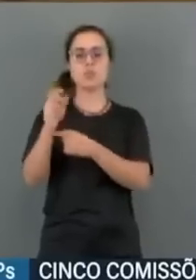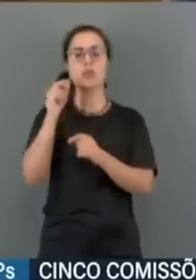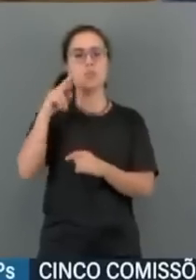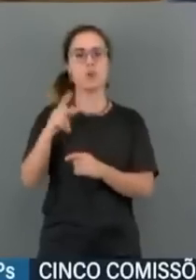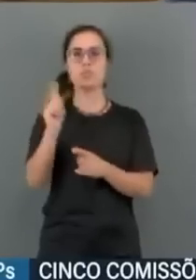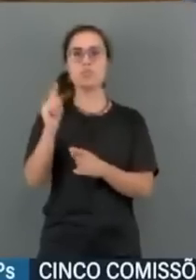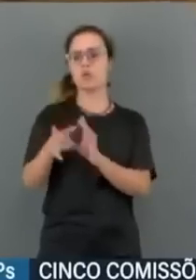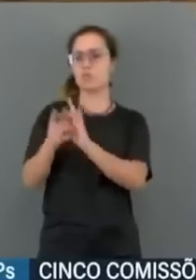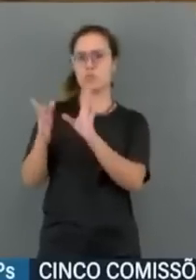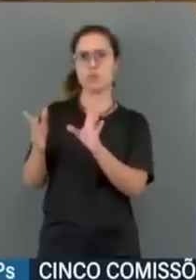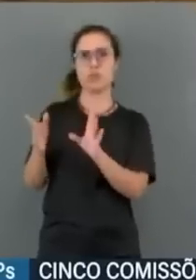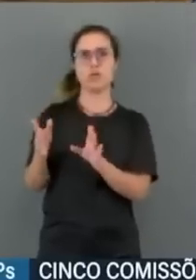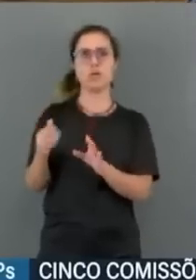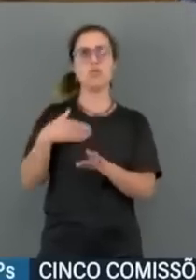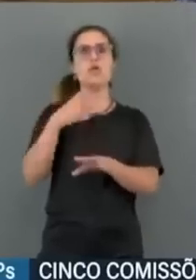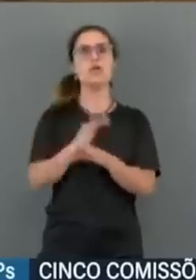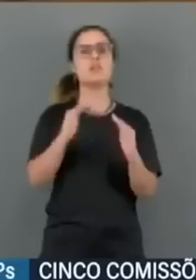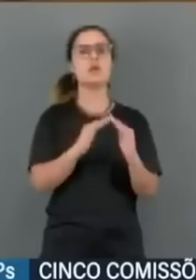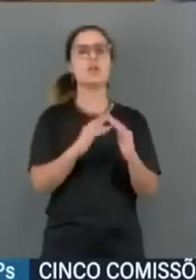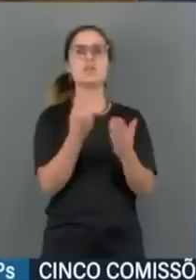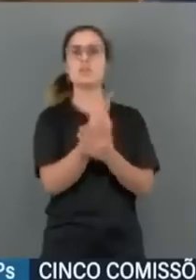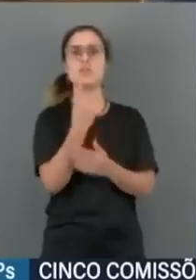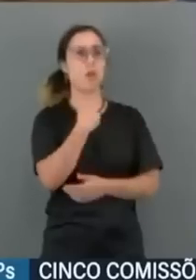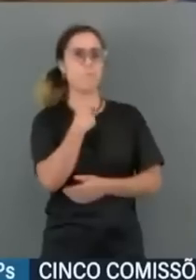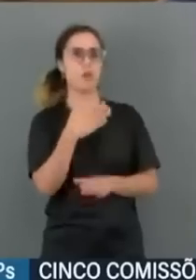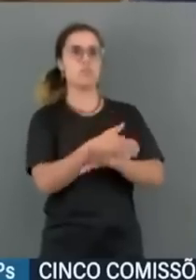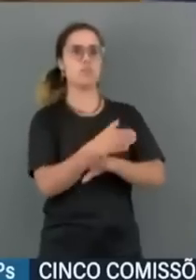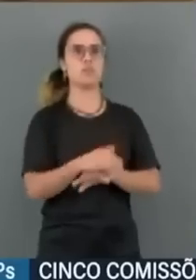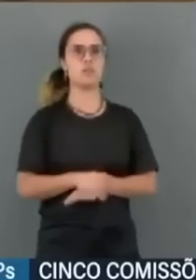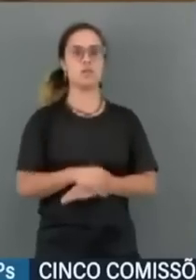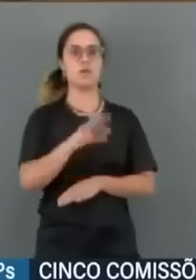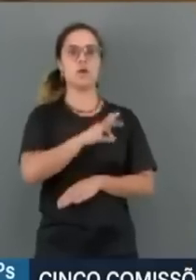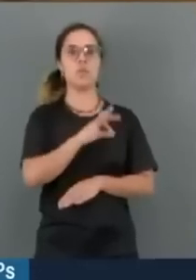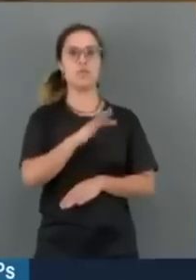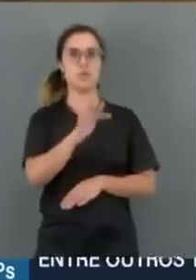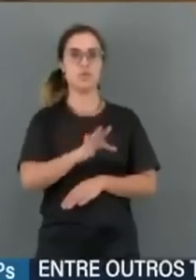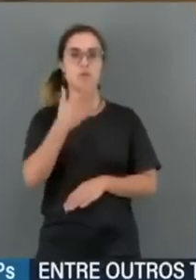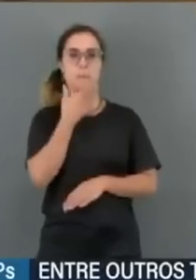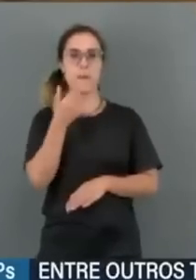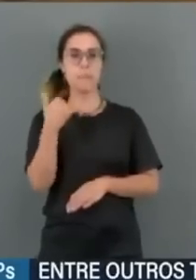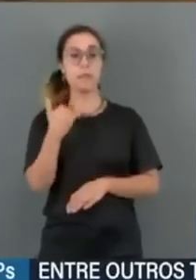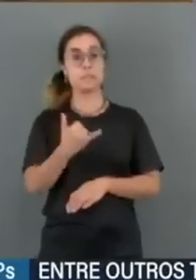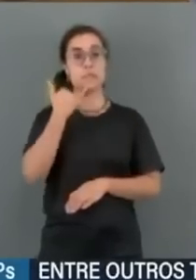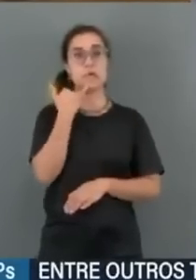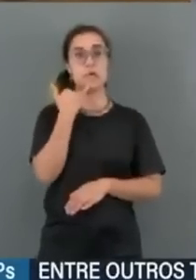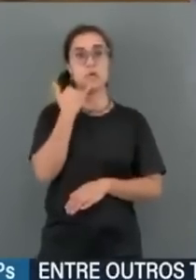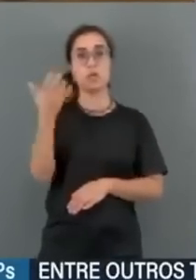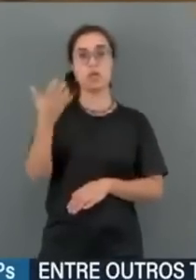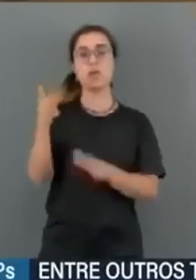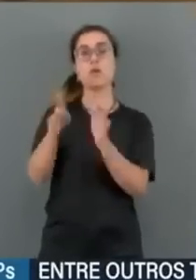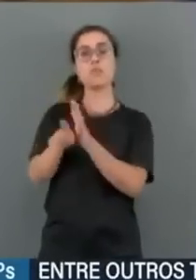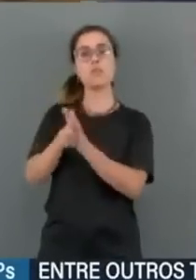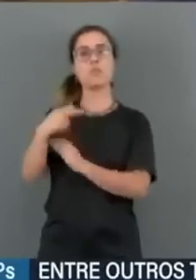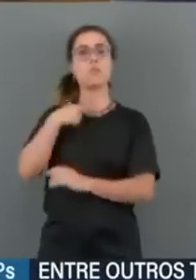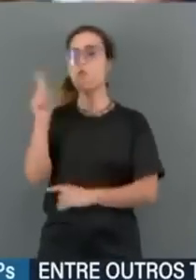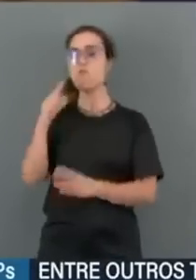Não, não vou te dar não, deixa eu entrar aqui dentro da sua casa para ver o que... Não, você não vai entrar não, a Polícia Federal me pede o meu telefone. Eu quero investigar seu telefone, eu